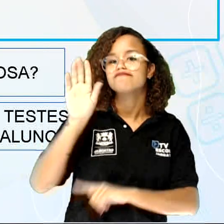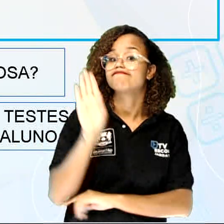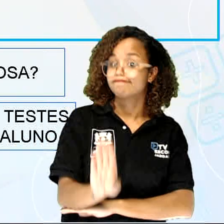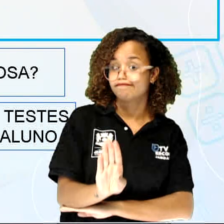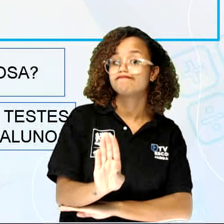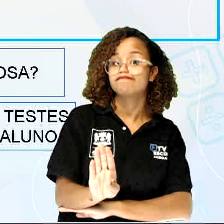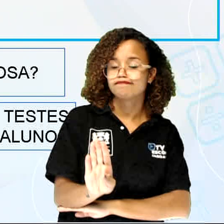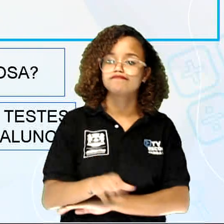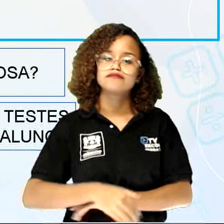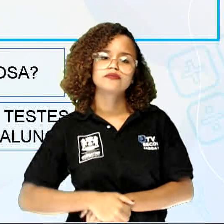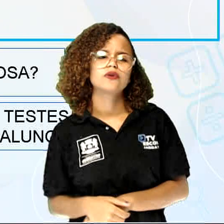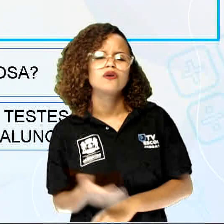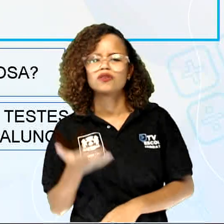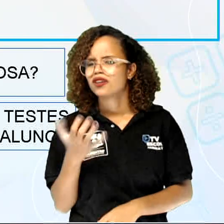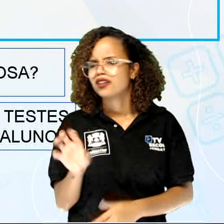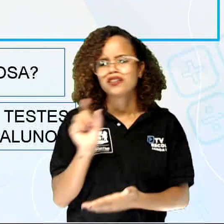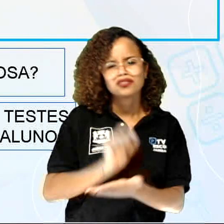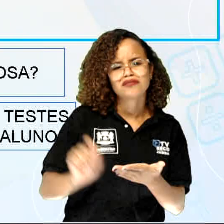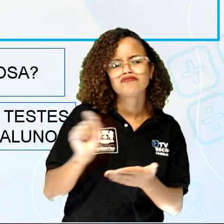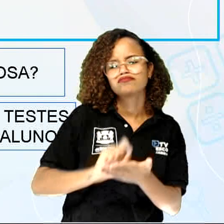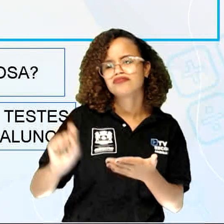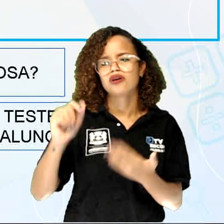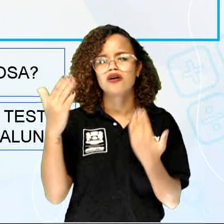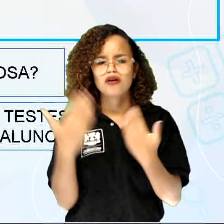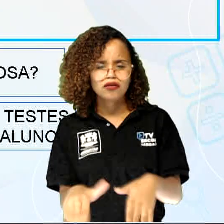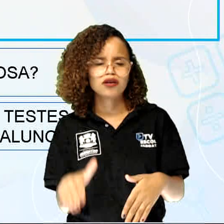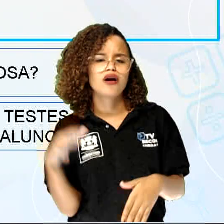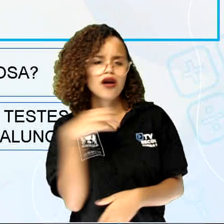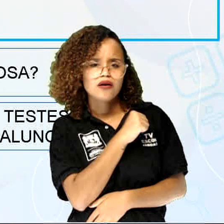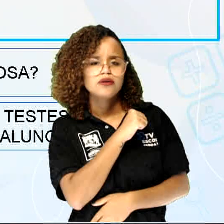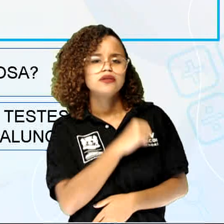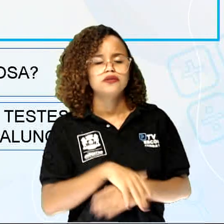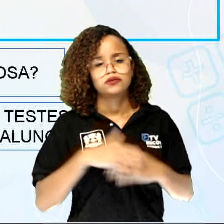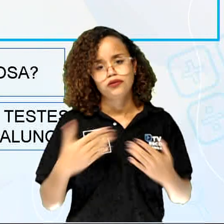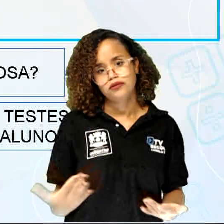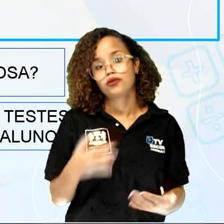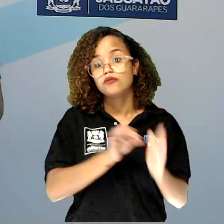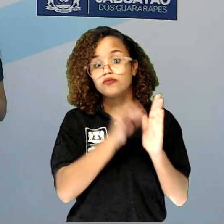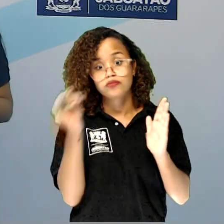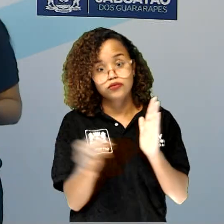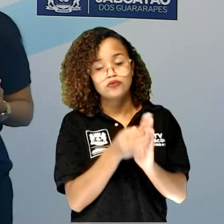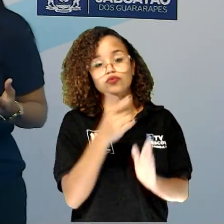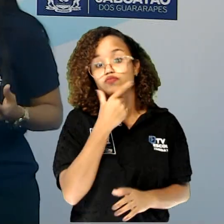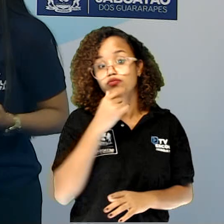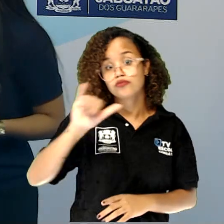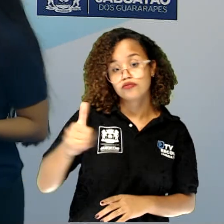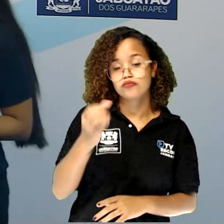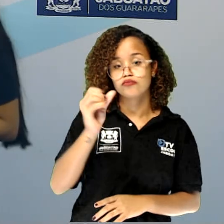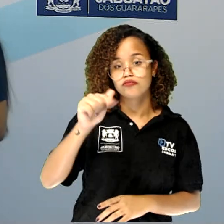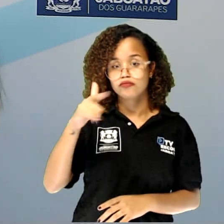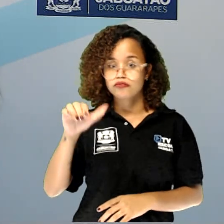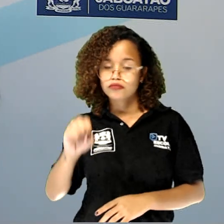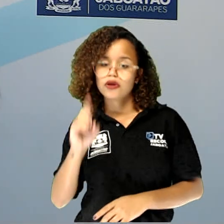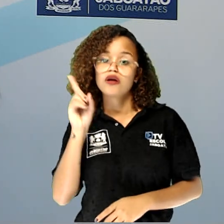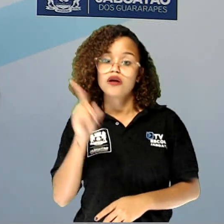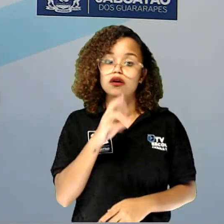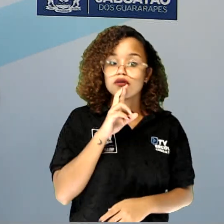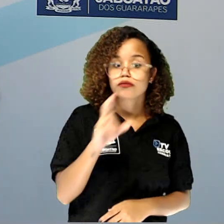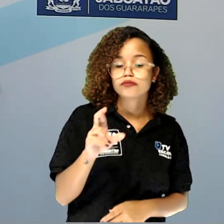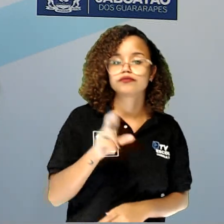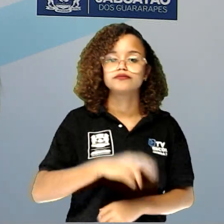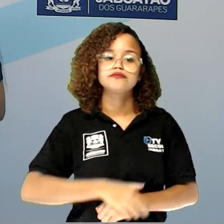termo, né, que infelizmente no Brasil a gente tem esse pensamento, né, que todo político é ladrão. Então, roubariam a graça,